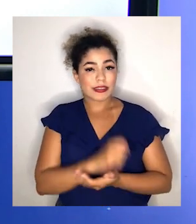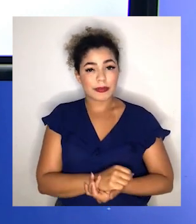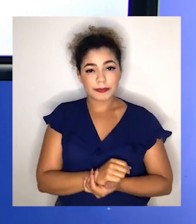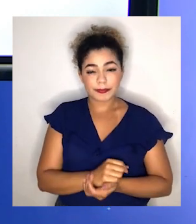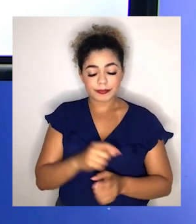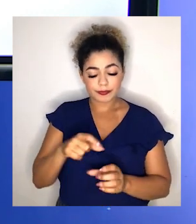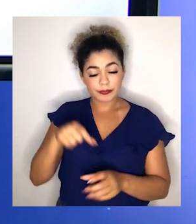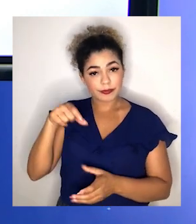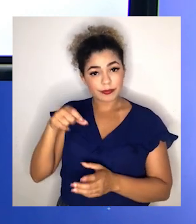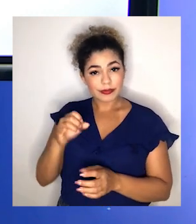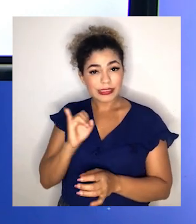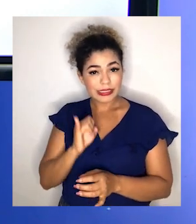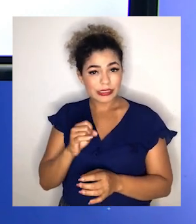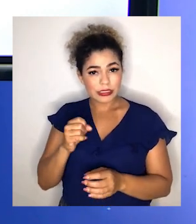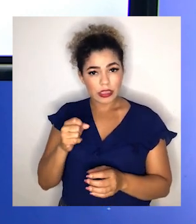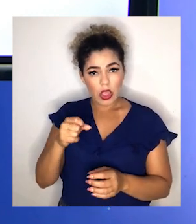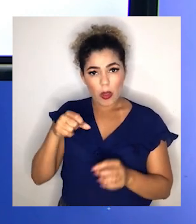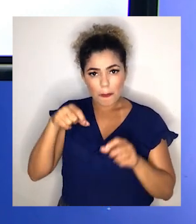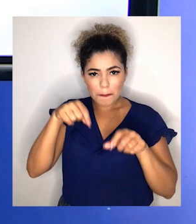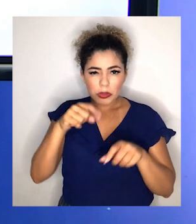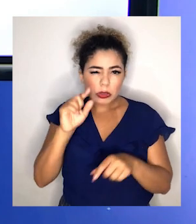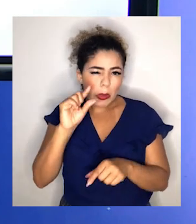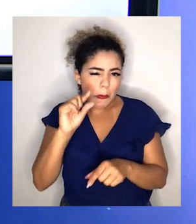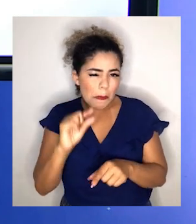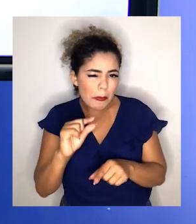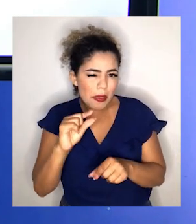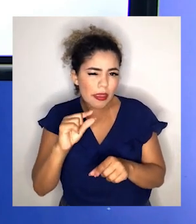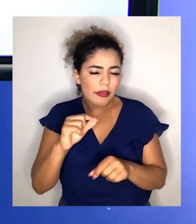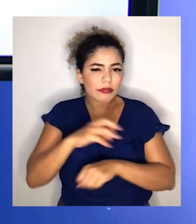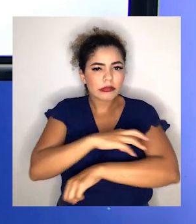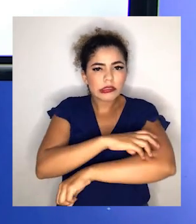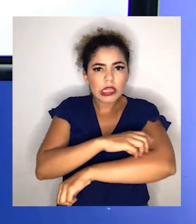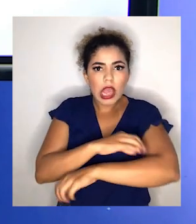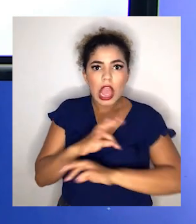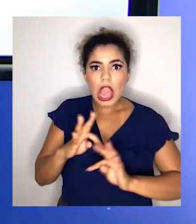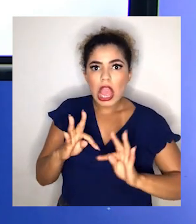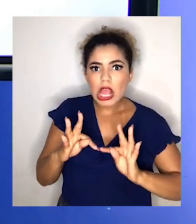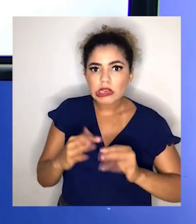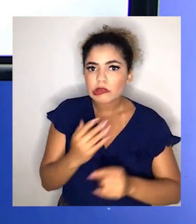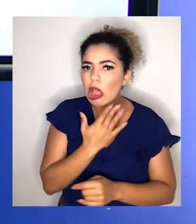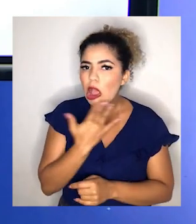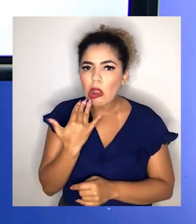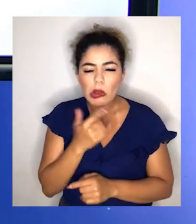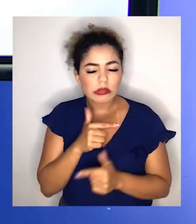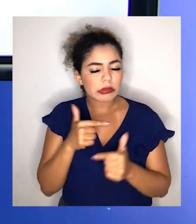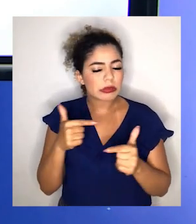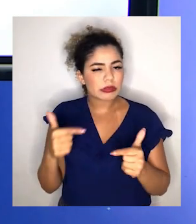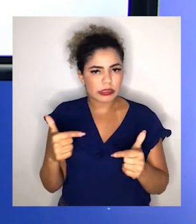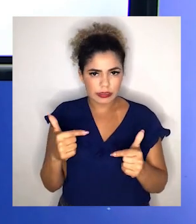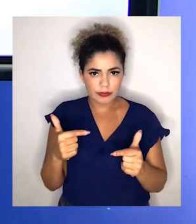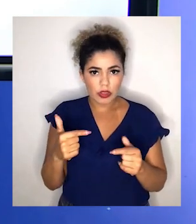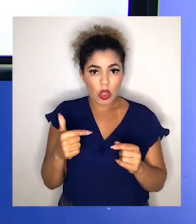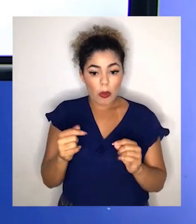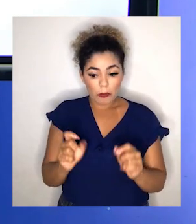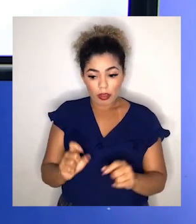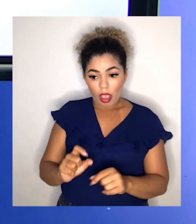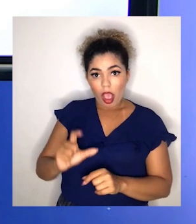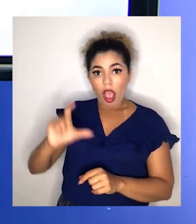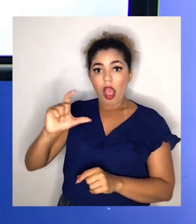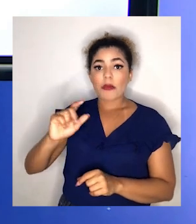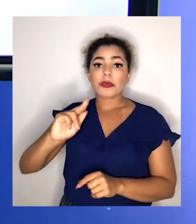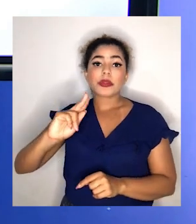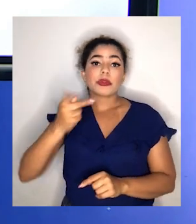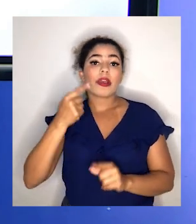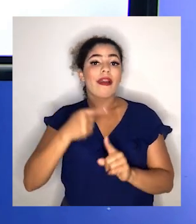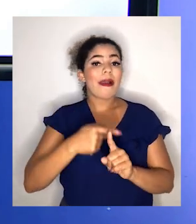que é um indicador sintético. Se você mergulha ela em meio ácido, ela fica totalmente incolor pelo aumento da concentração